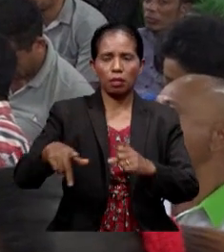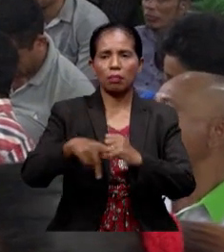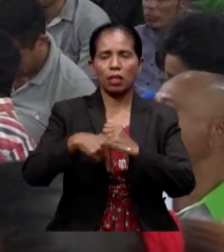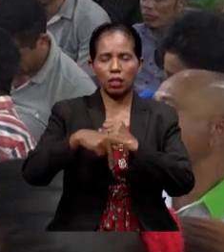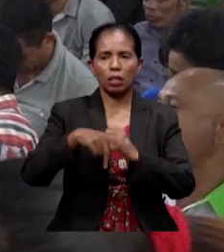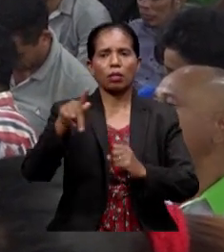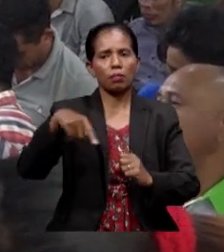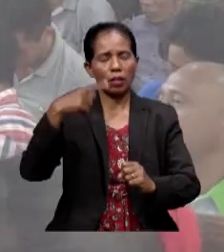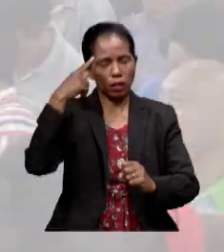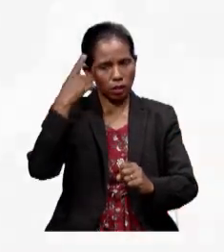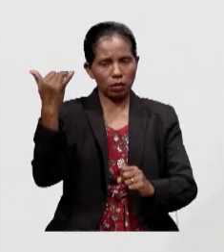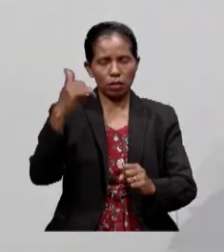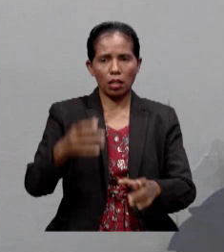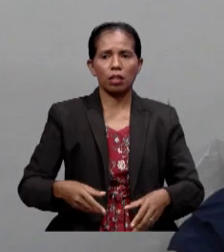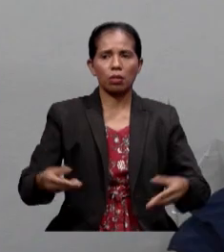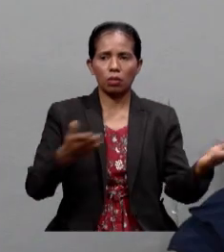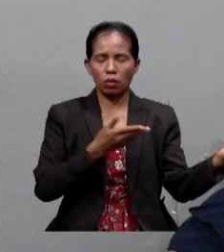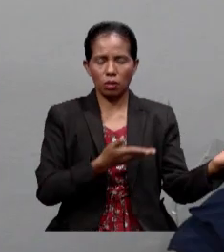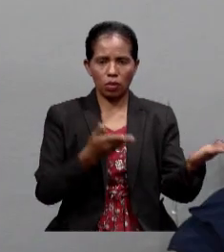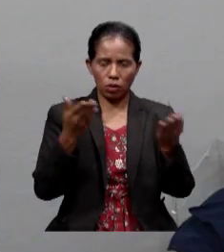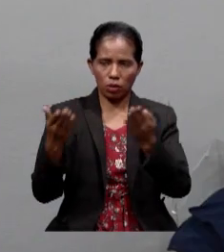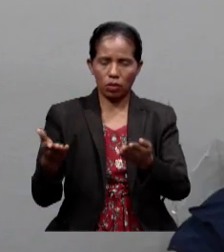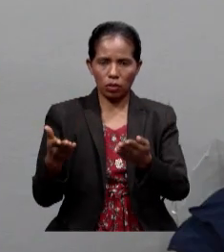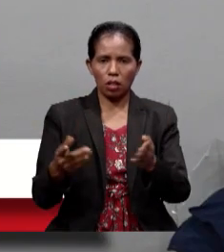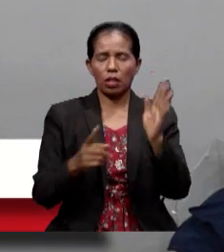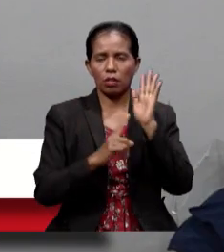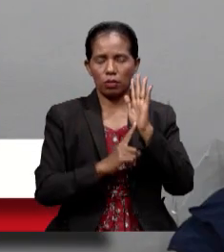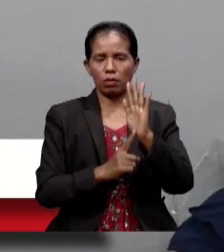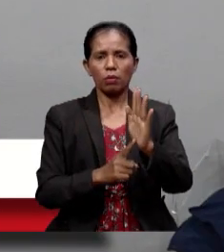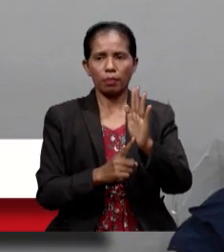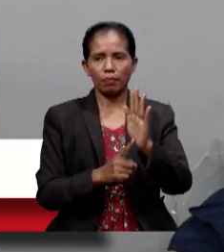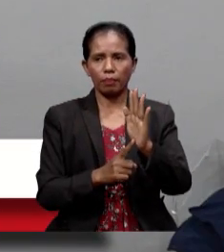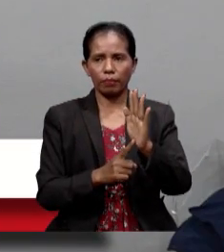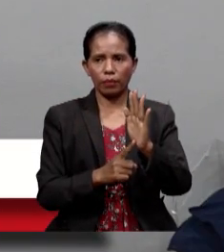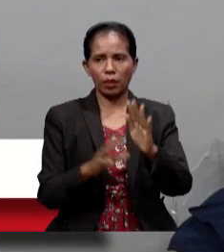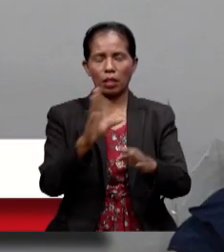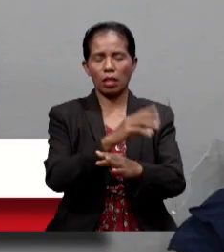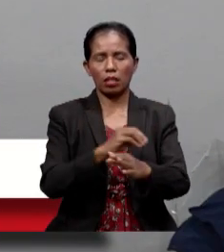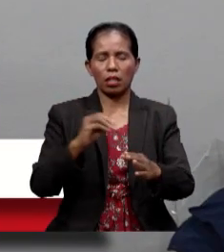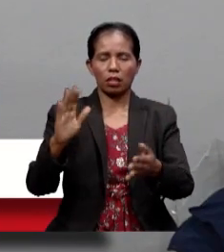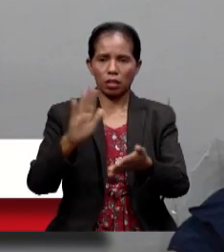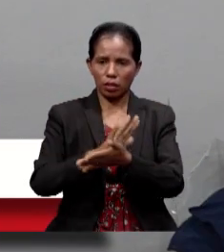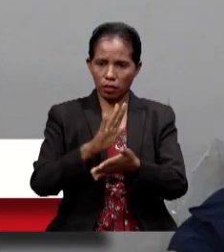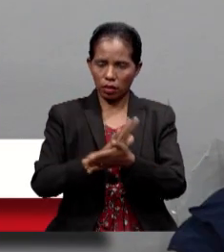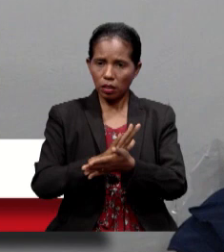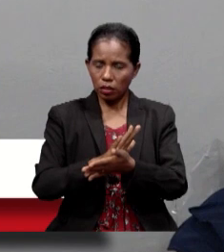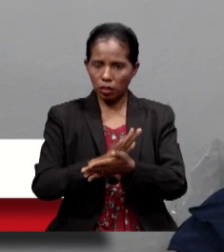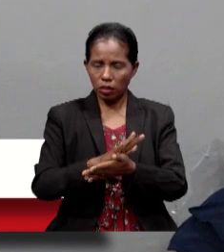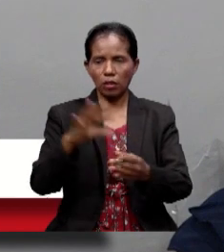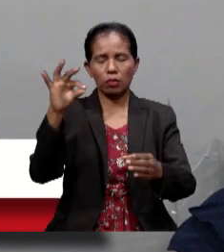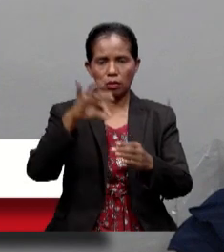Tubele, propõe, Lori, introduz, vai a morrer o bilhete de votos, né? Tem que